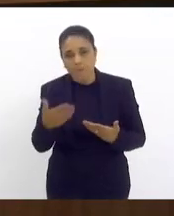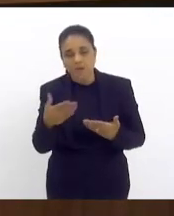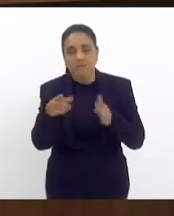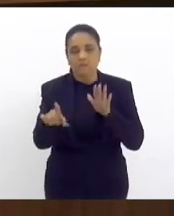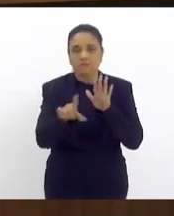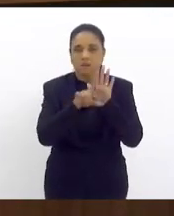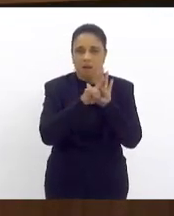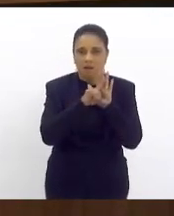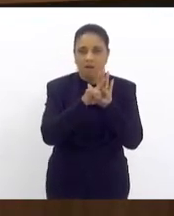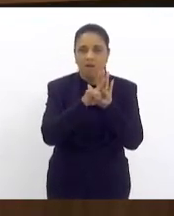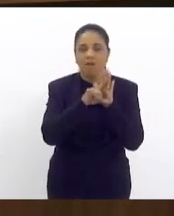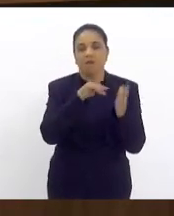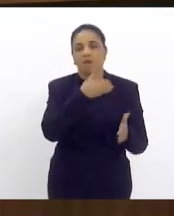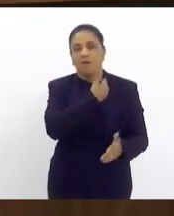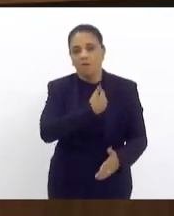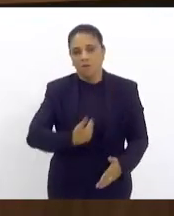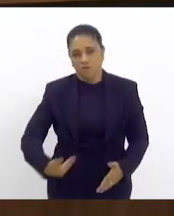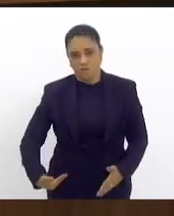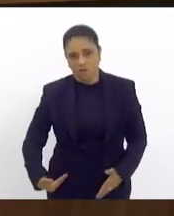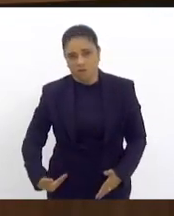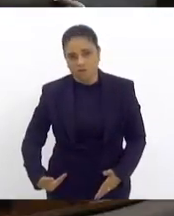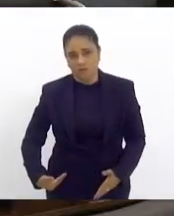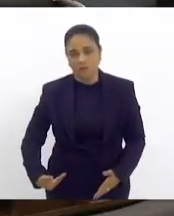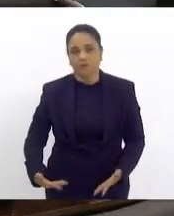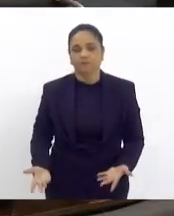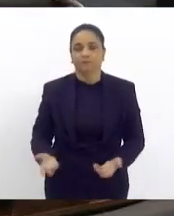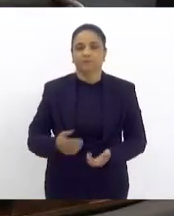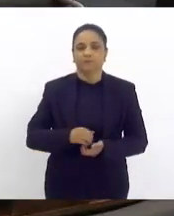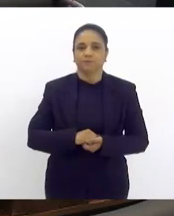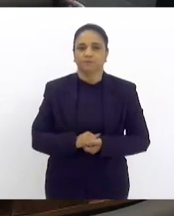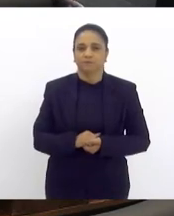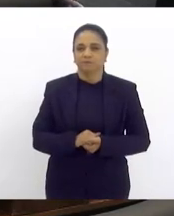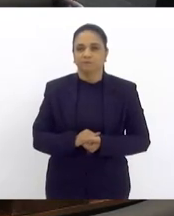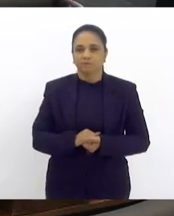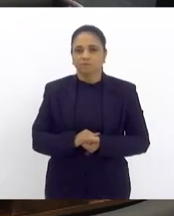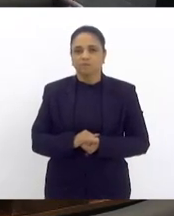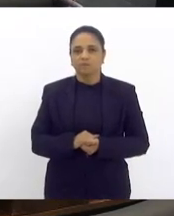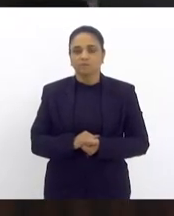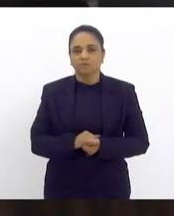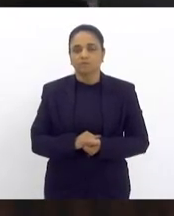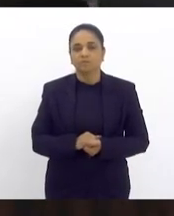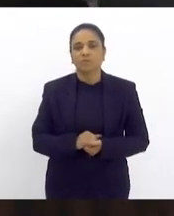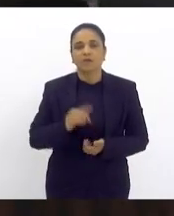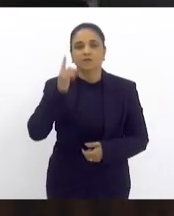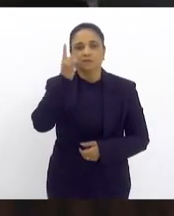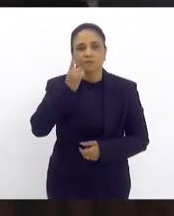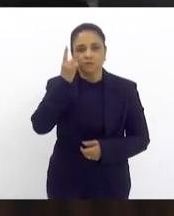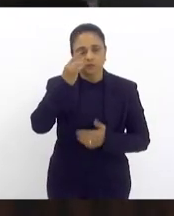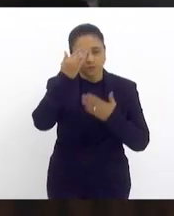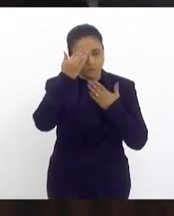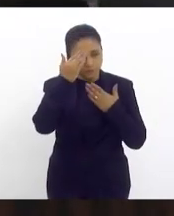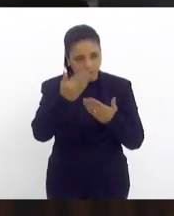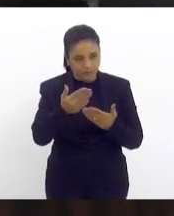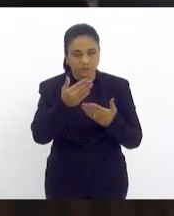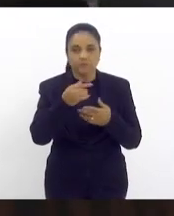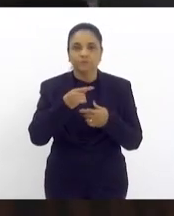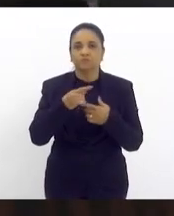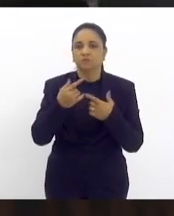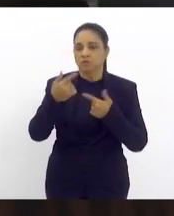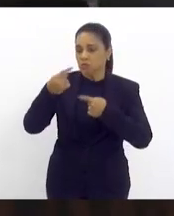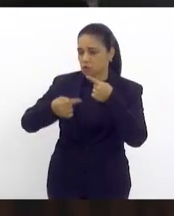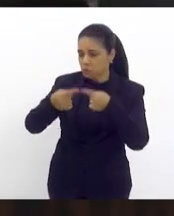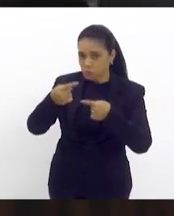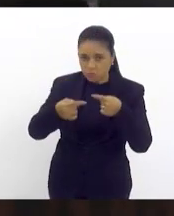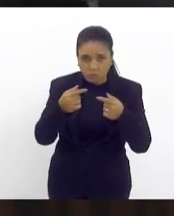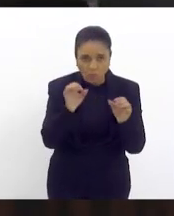o governador consiga transformar ele aí obrigado Deputado não havendo mais com que